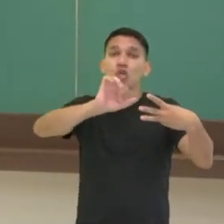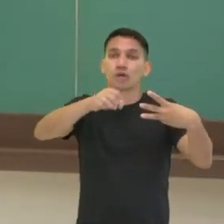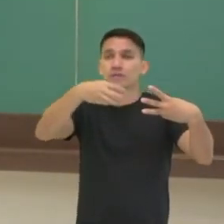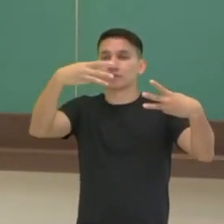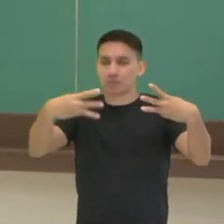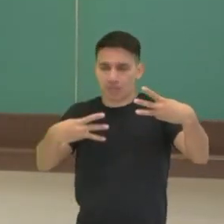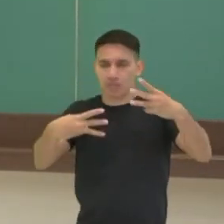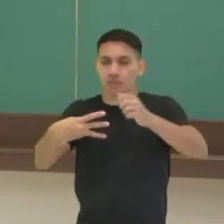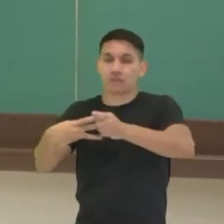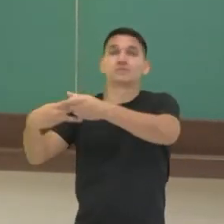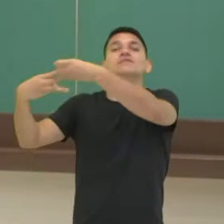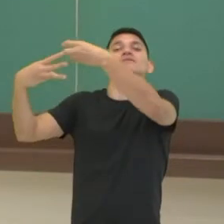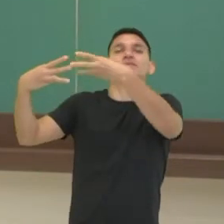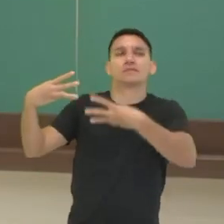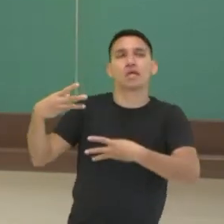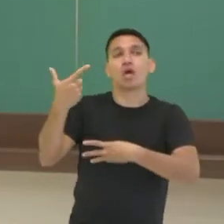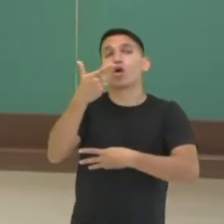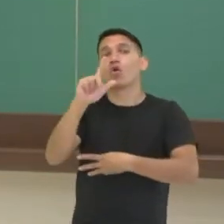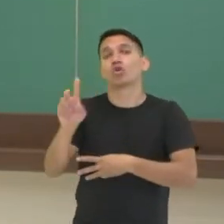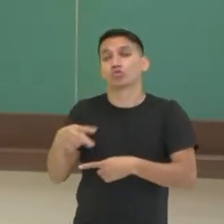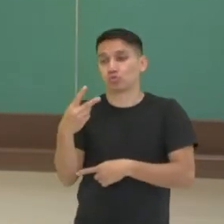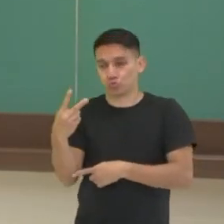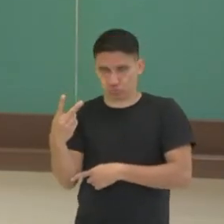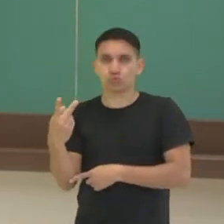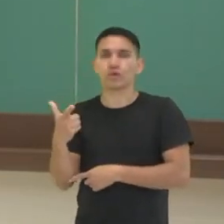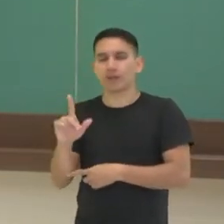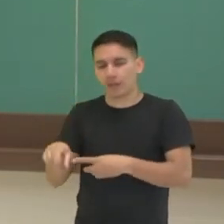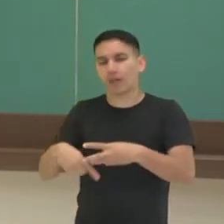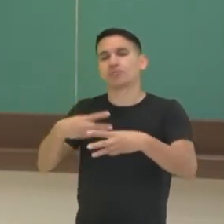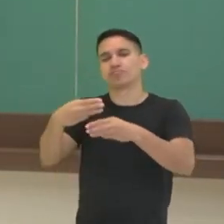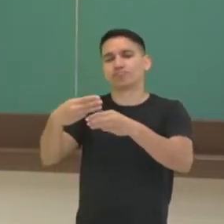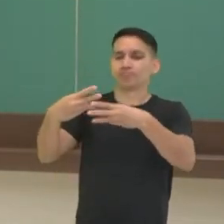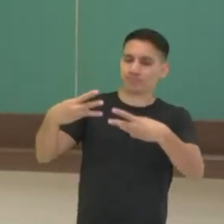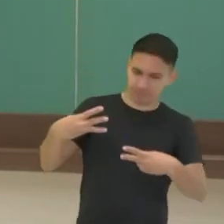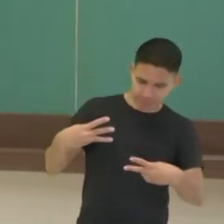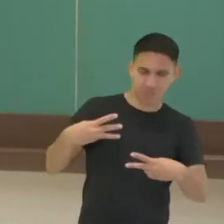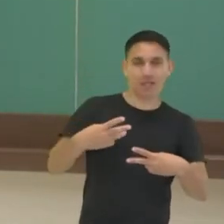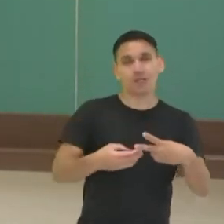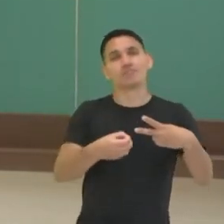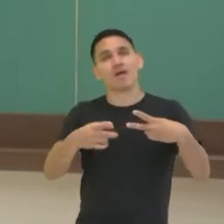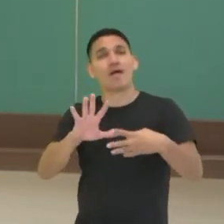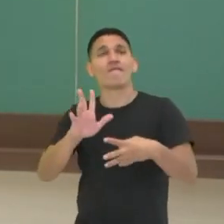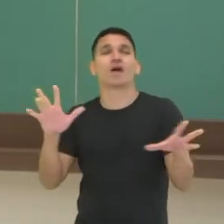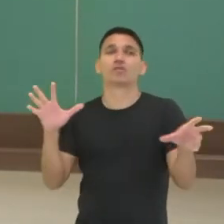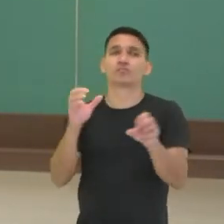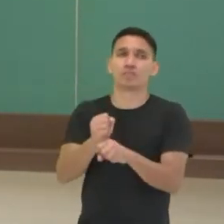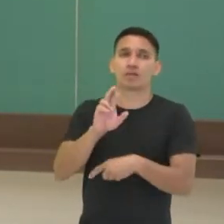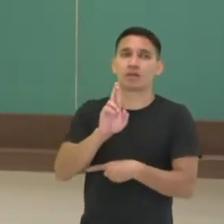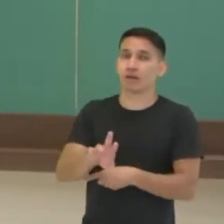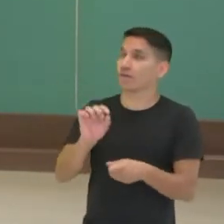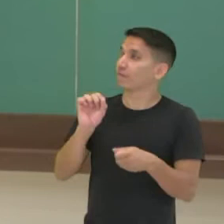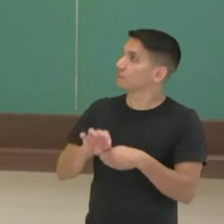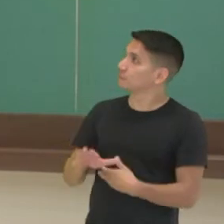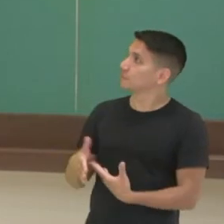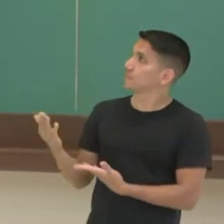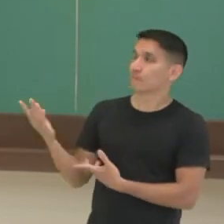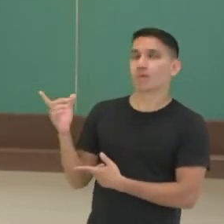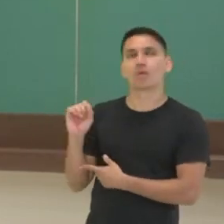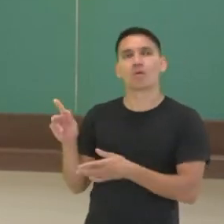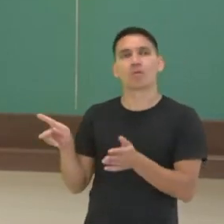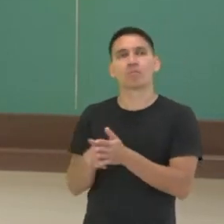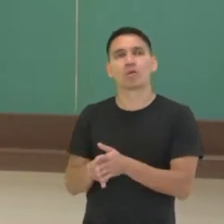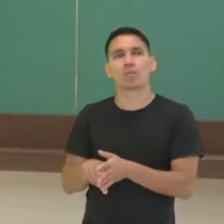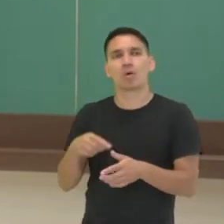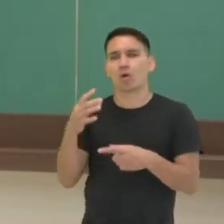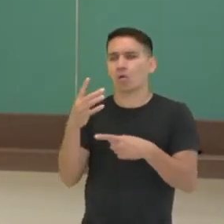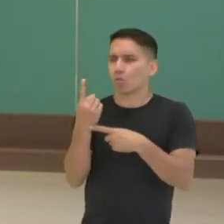permuta. Eu vou ter mais 2 possibilidades e assim eu chego no resultado final, que seriam 1, 2, 3,